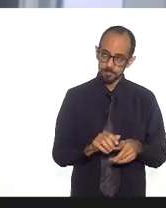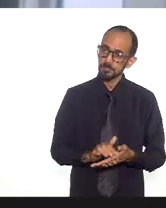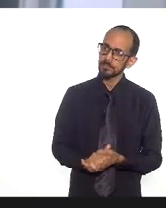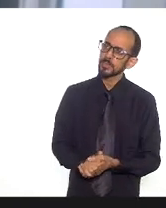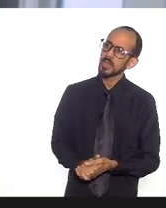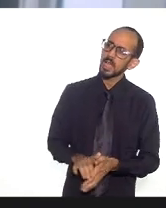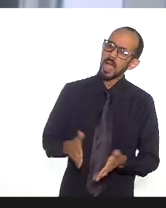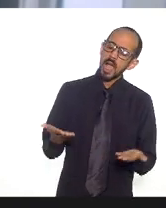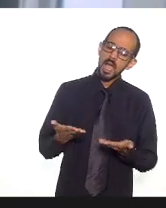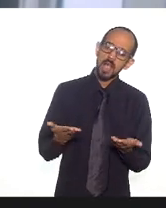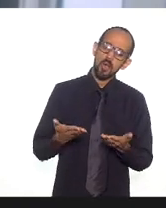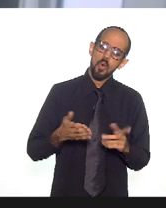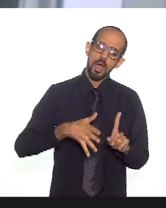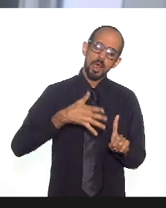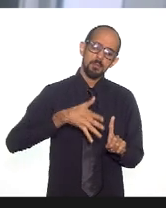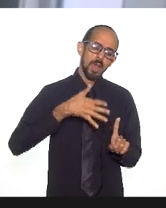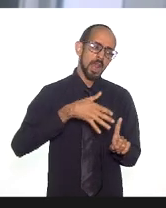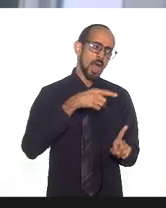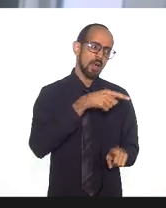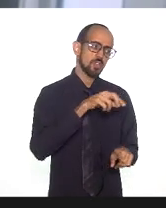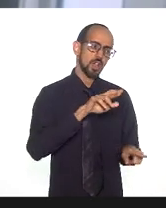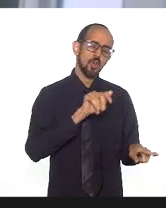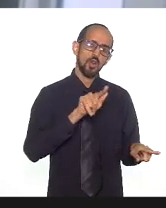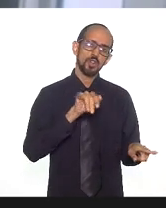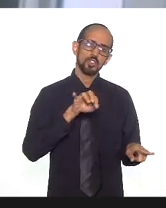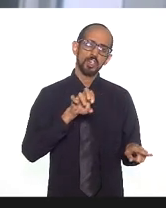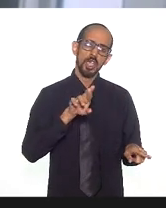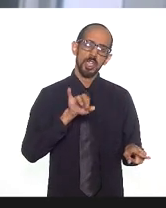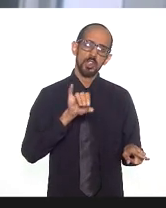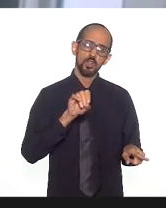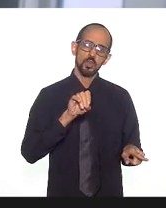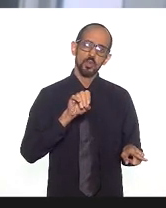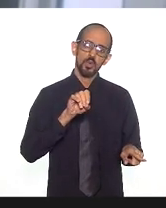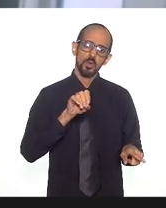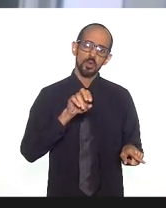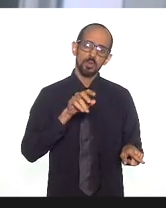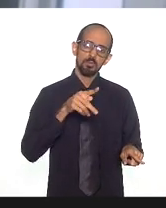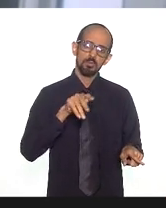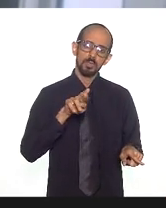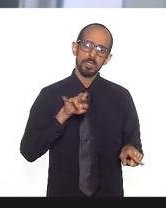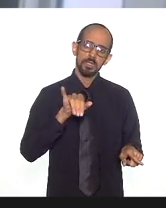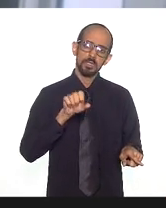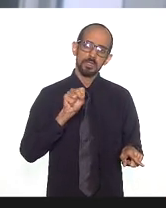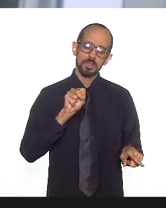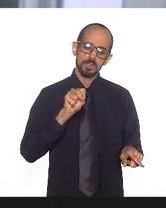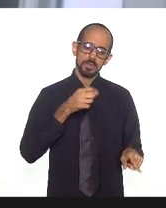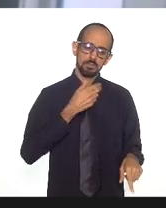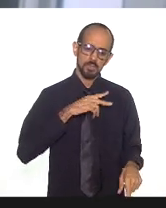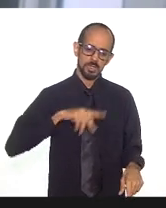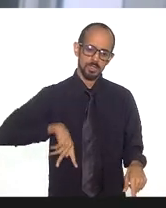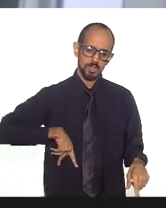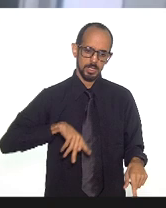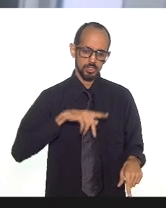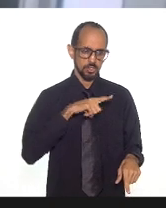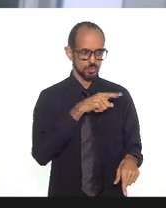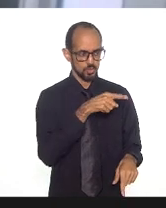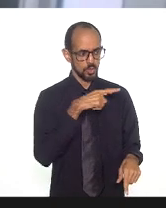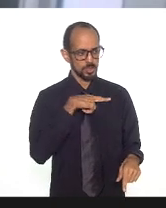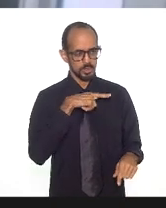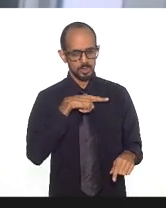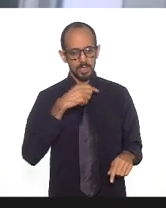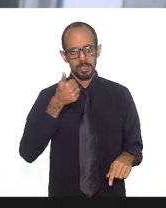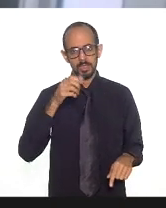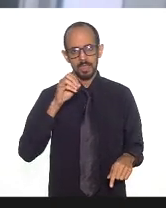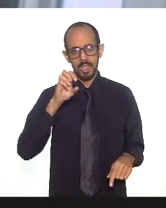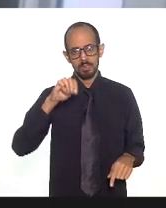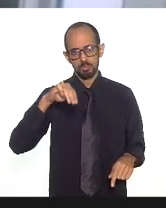palavra ao presidente Rogério Pires. Né? Presidente, Vossa Senhoria tem para essa primeira fala 10